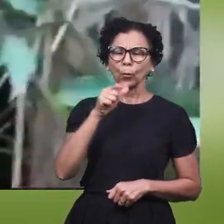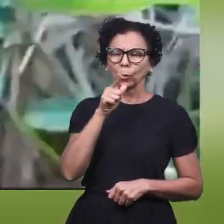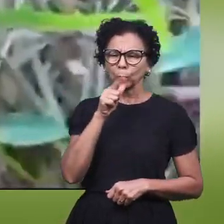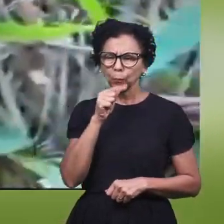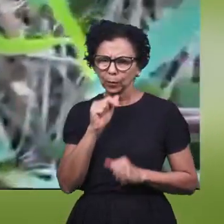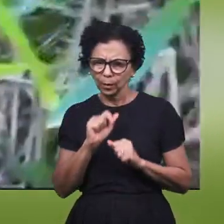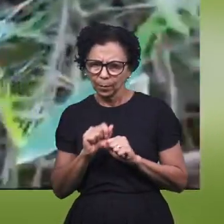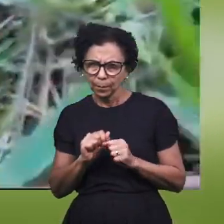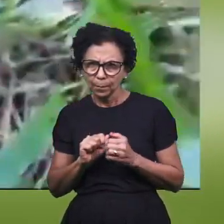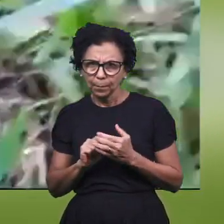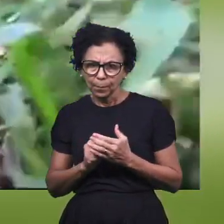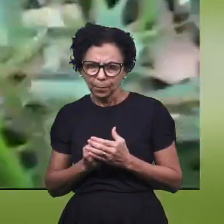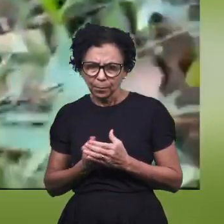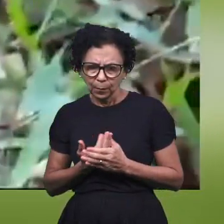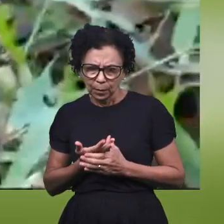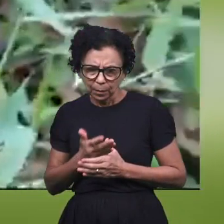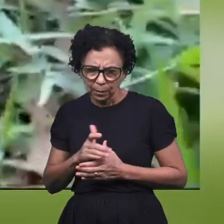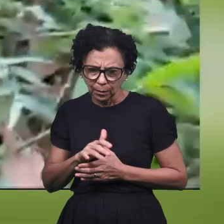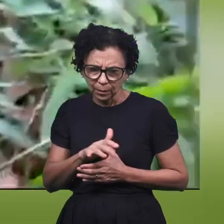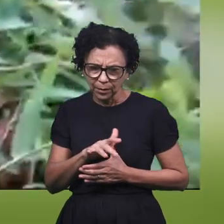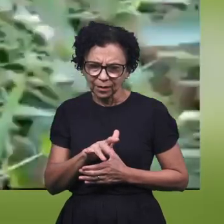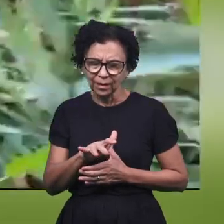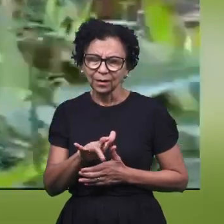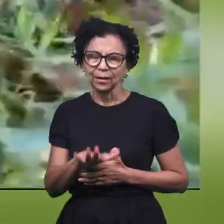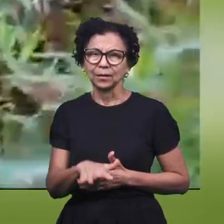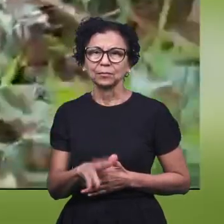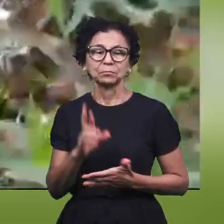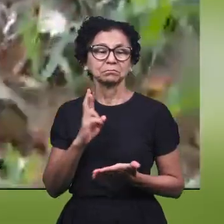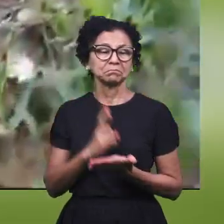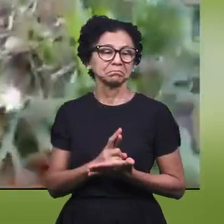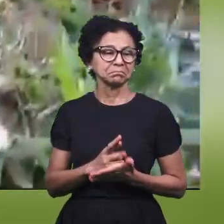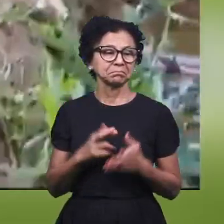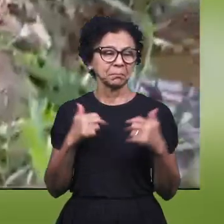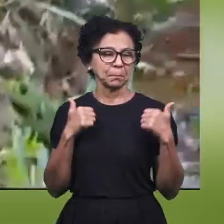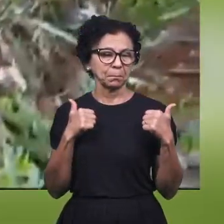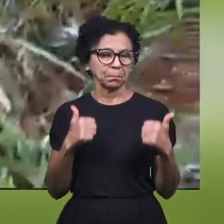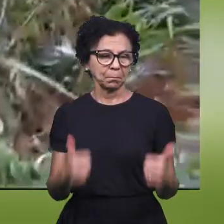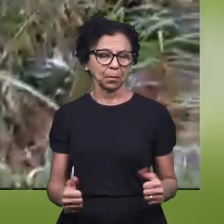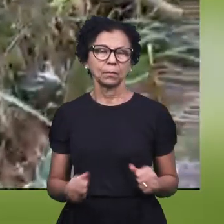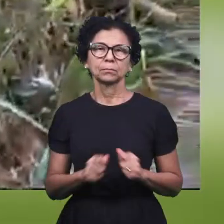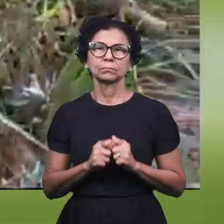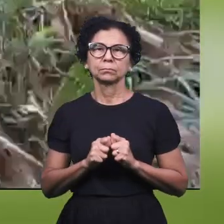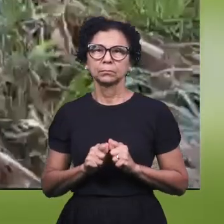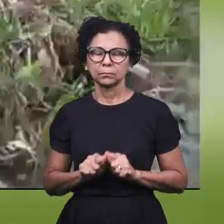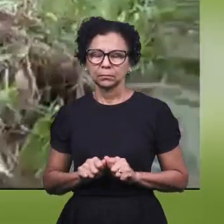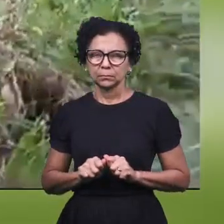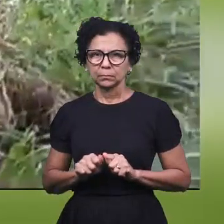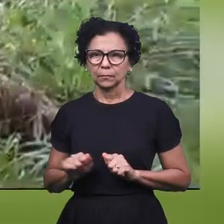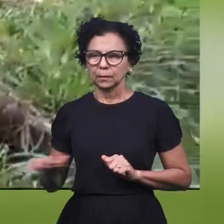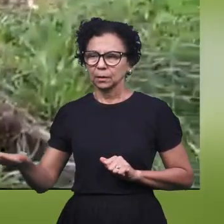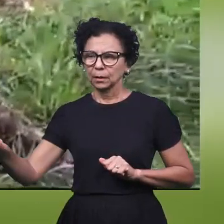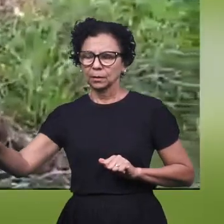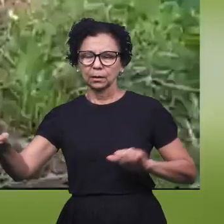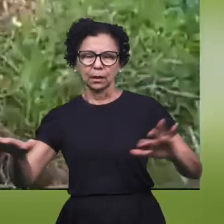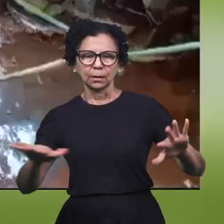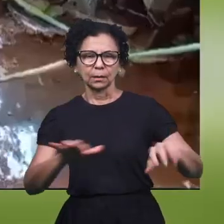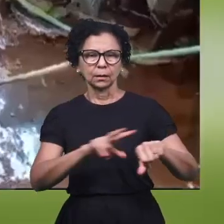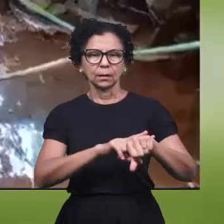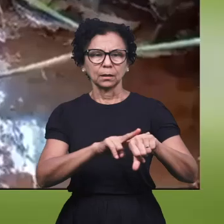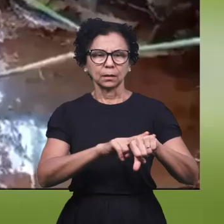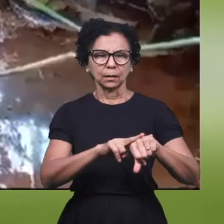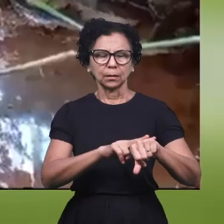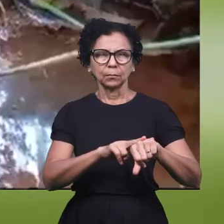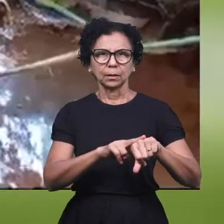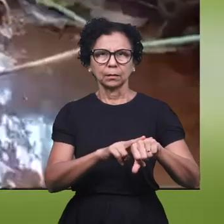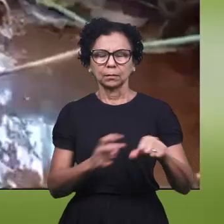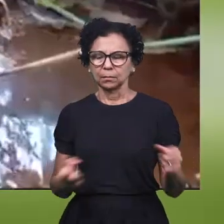nascente recuperada e o resultado é visível. O pasto ao redor está seco, no entanto, a